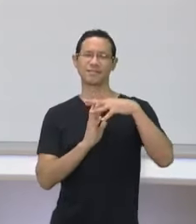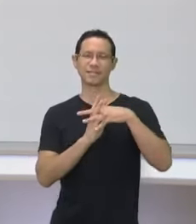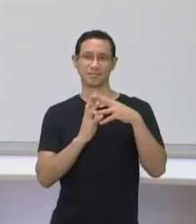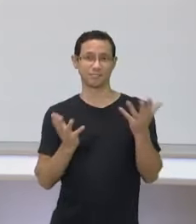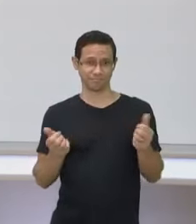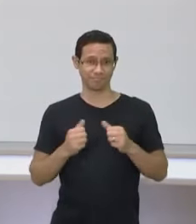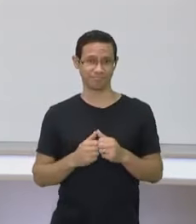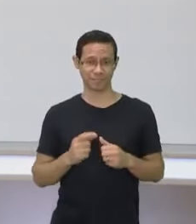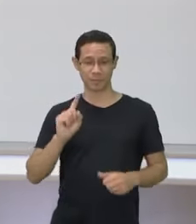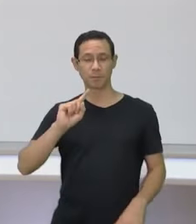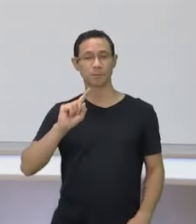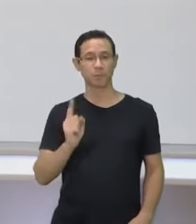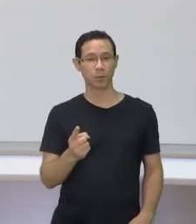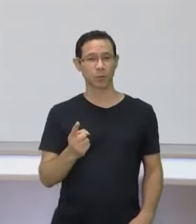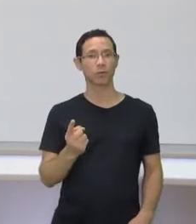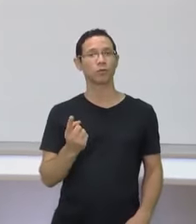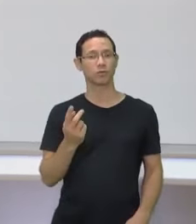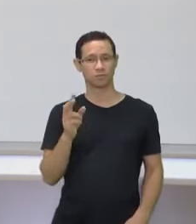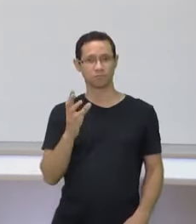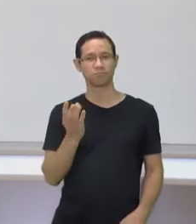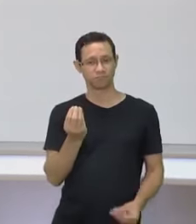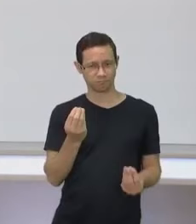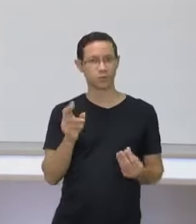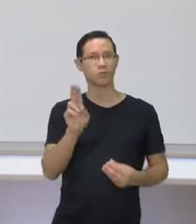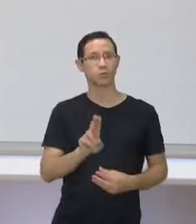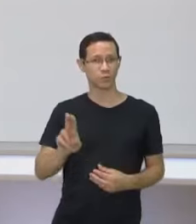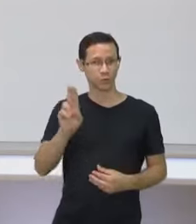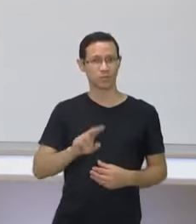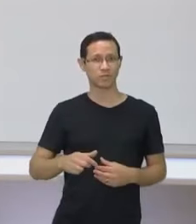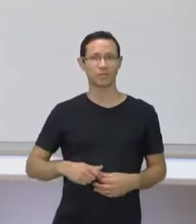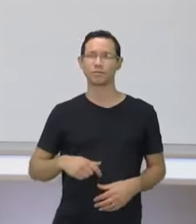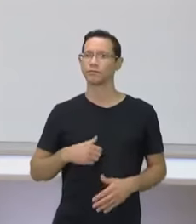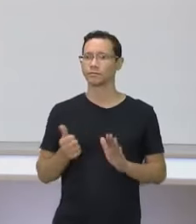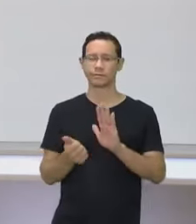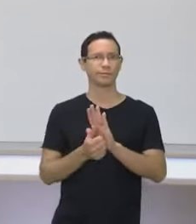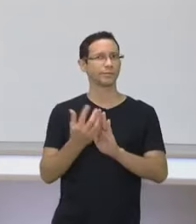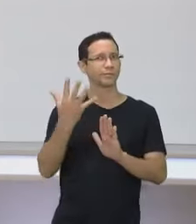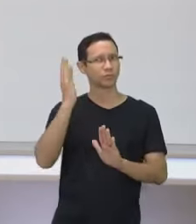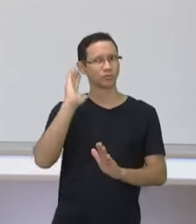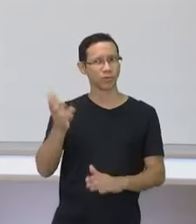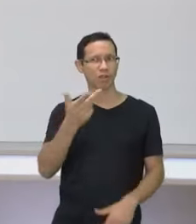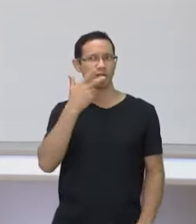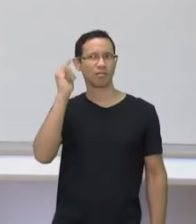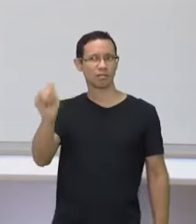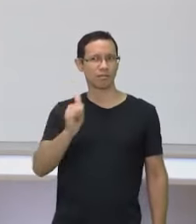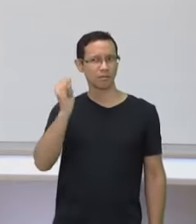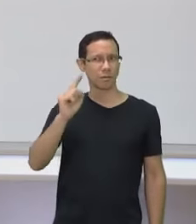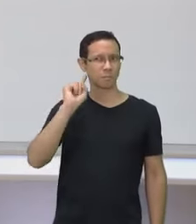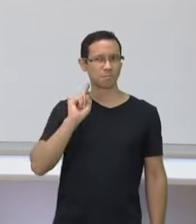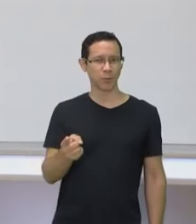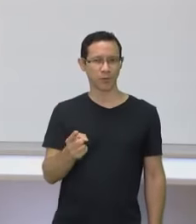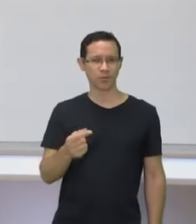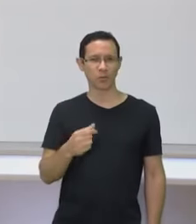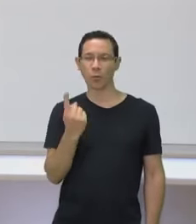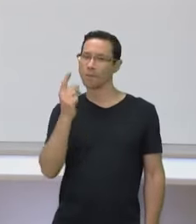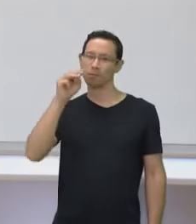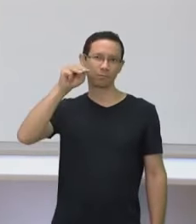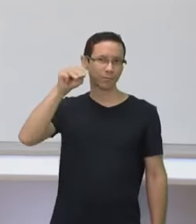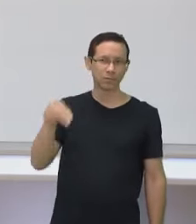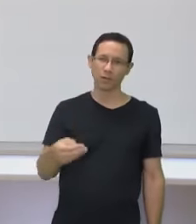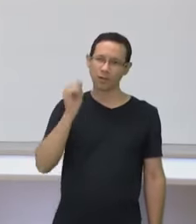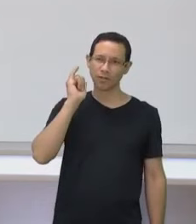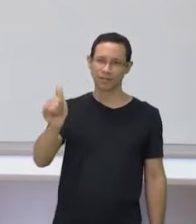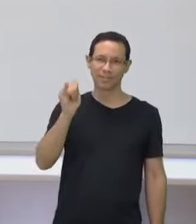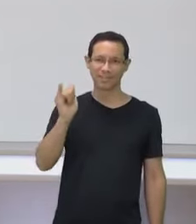Aliás, a palavra 1000 ela é usada muito nas hipérboles, né? Eu já falei mais de 1000 vezes, né? Ou 1 milhão, né? Também é muito usada.